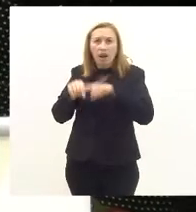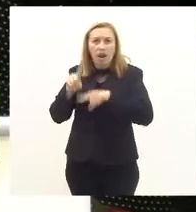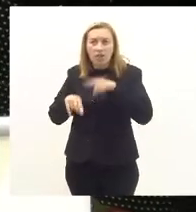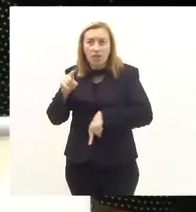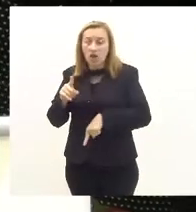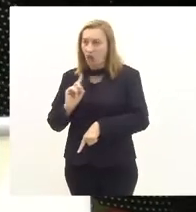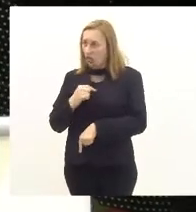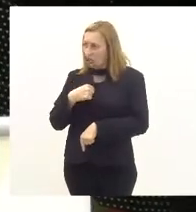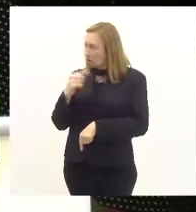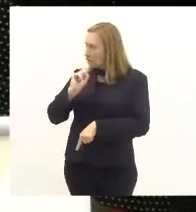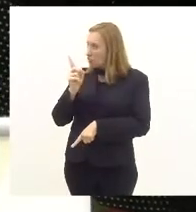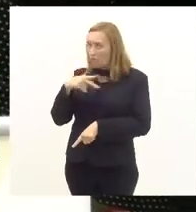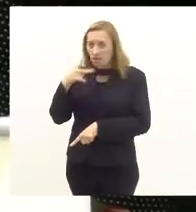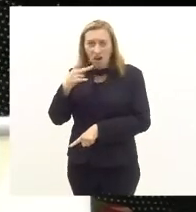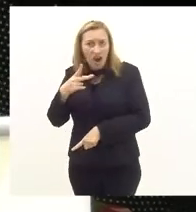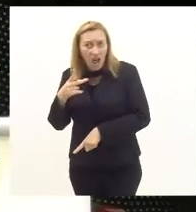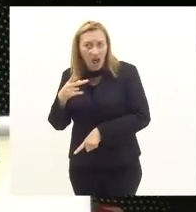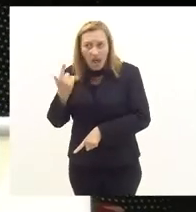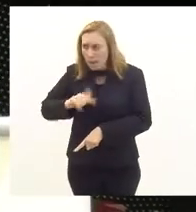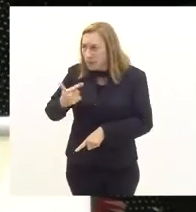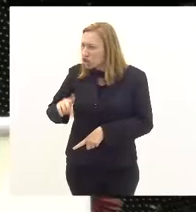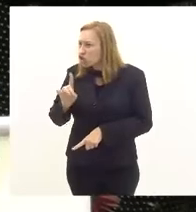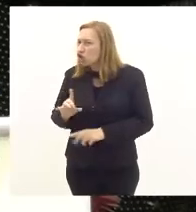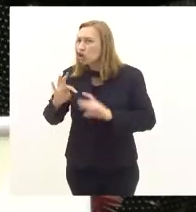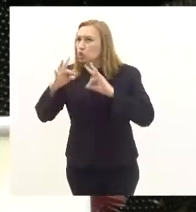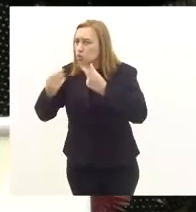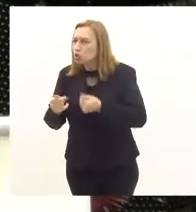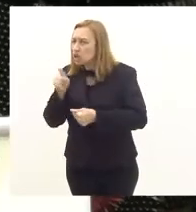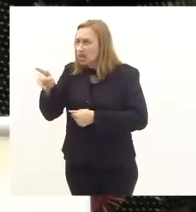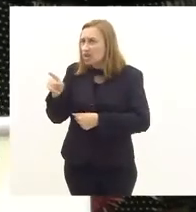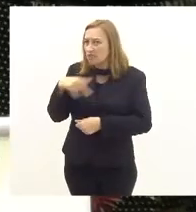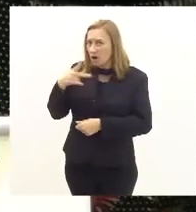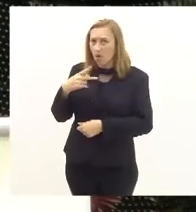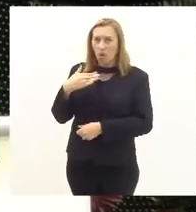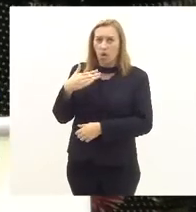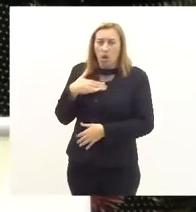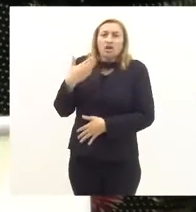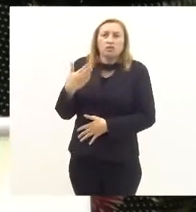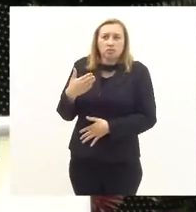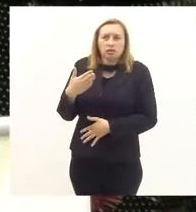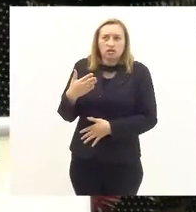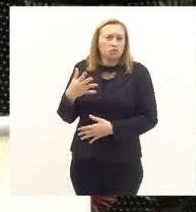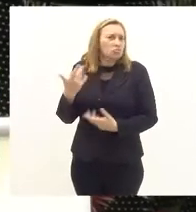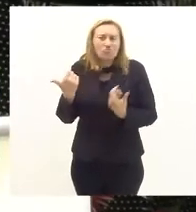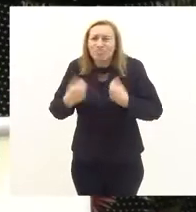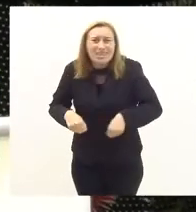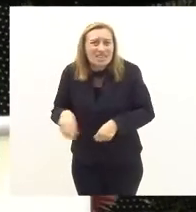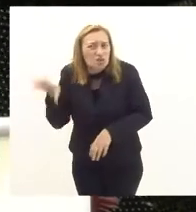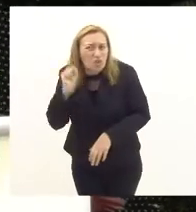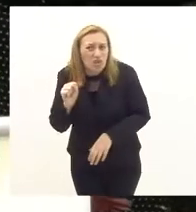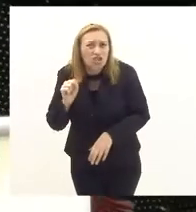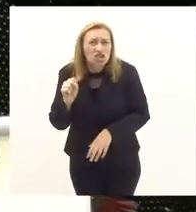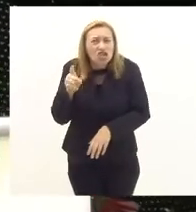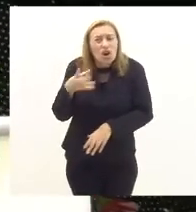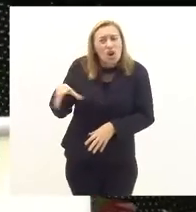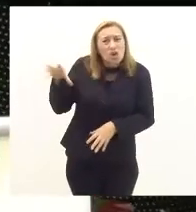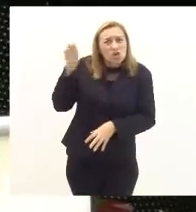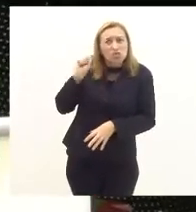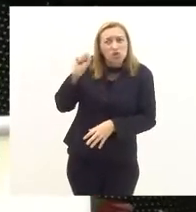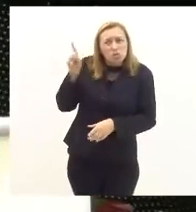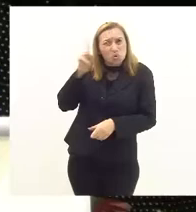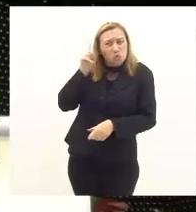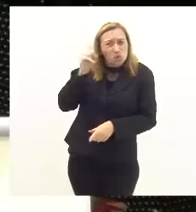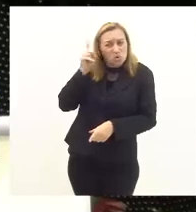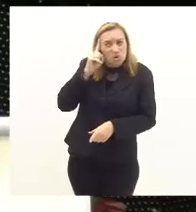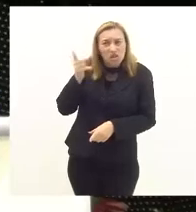reproduzir os xingamentos, porque, de fato, para mim é muito impactante, e eu acredito que a gente não precisa ouvir, porque a gente já escuta isso cotidianamente.